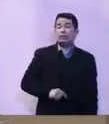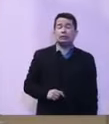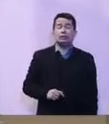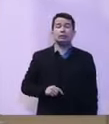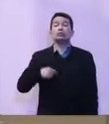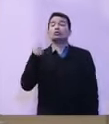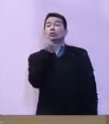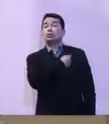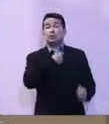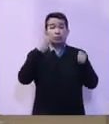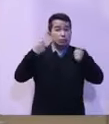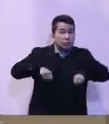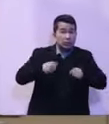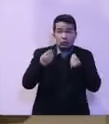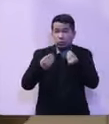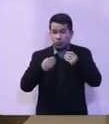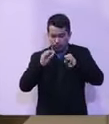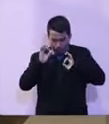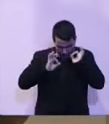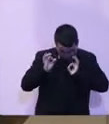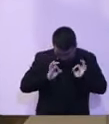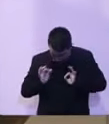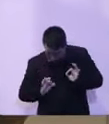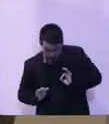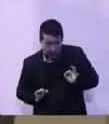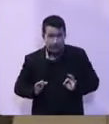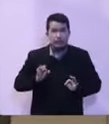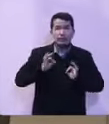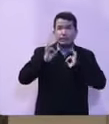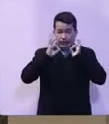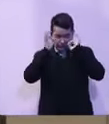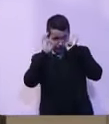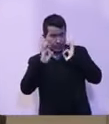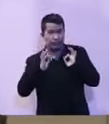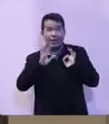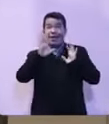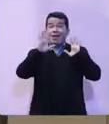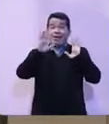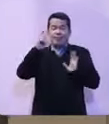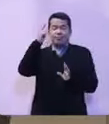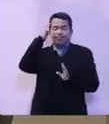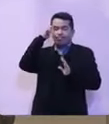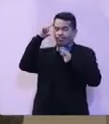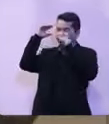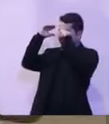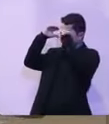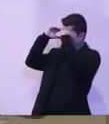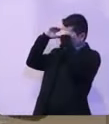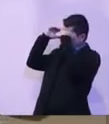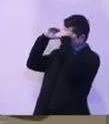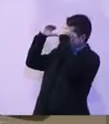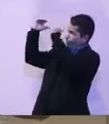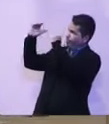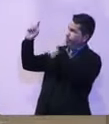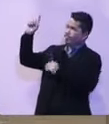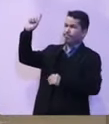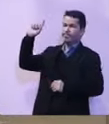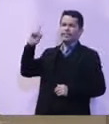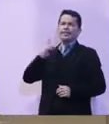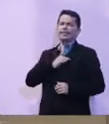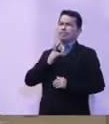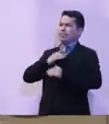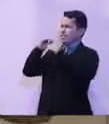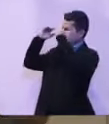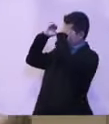fé, quando pelo temor do Senhor, a gente tem o tesouro aberto da salvação